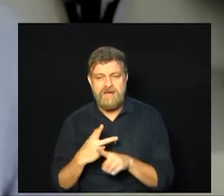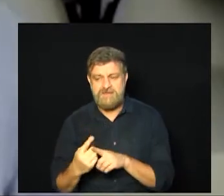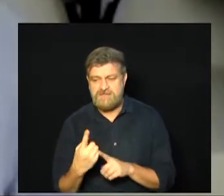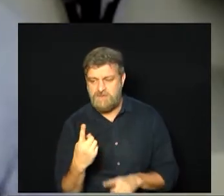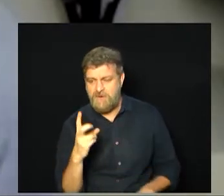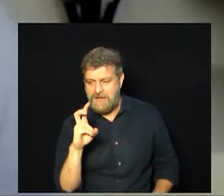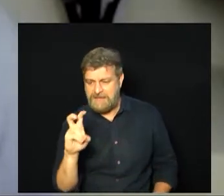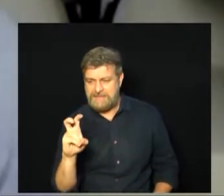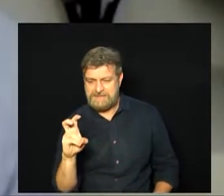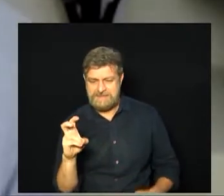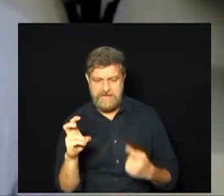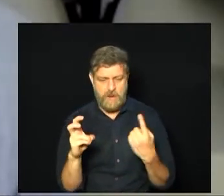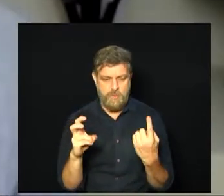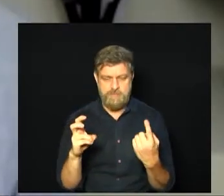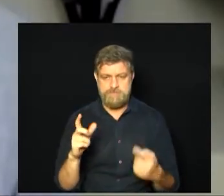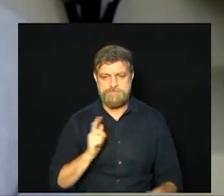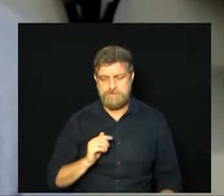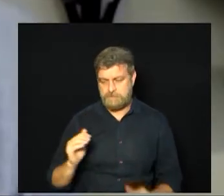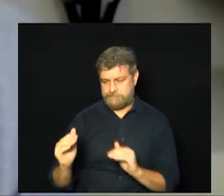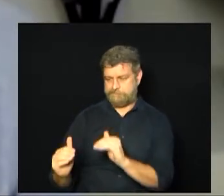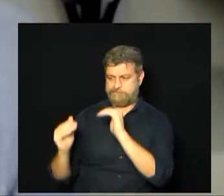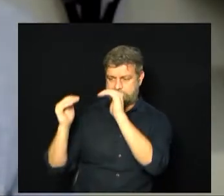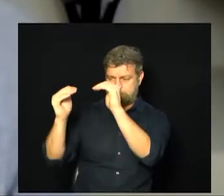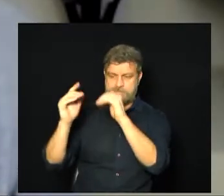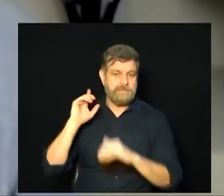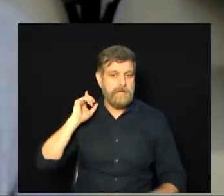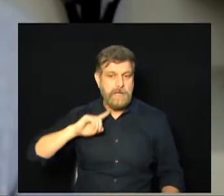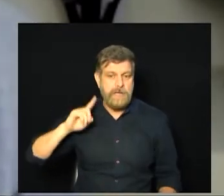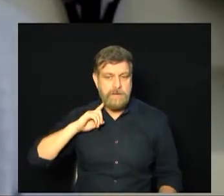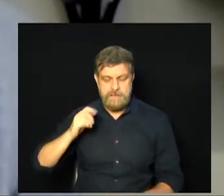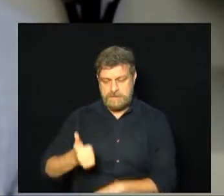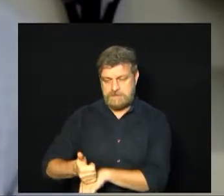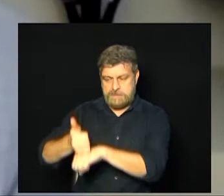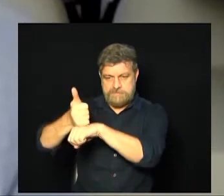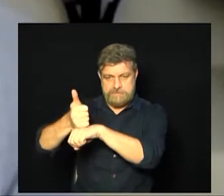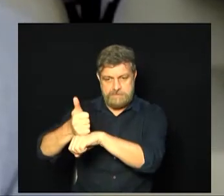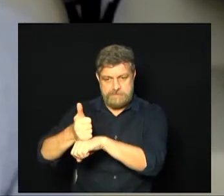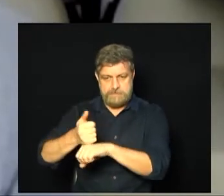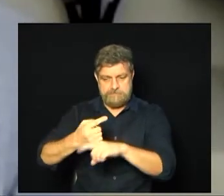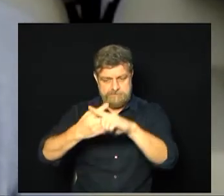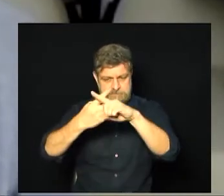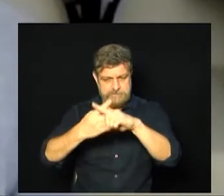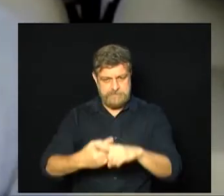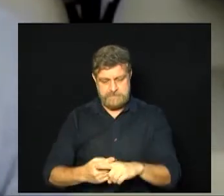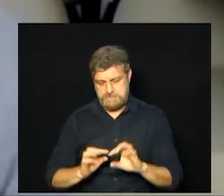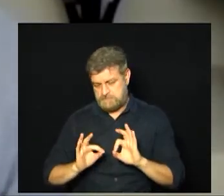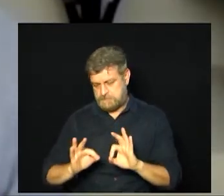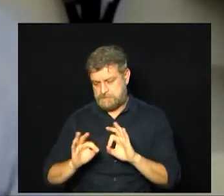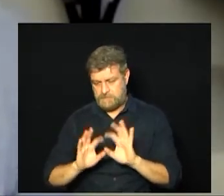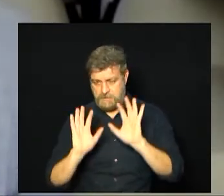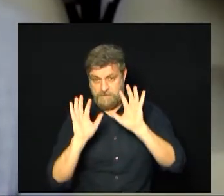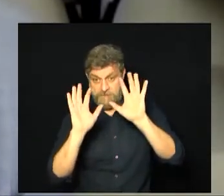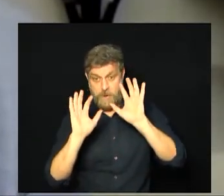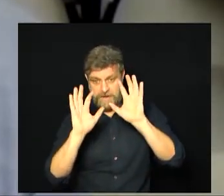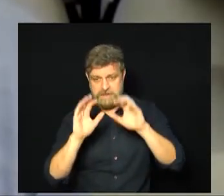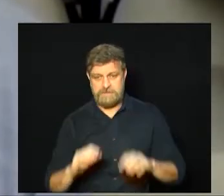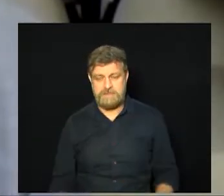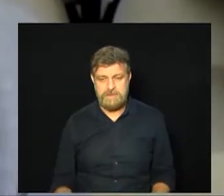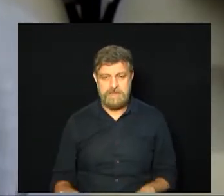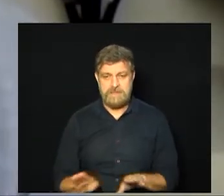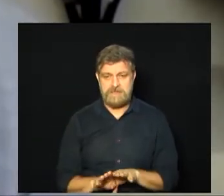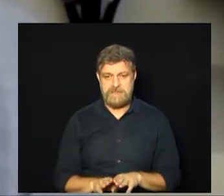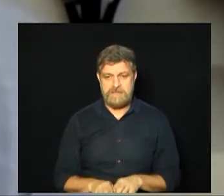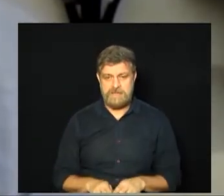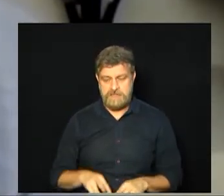15-2, que foi o diferencial. Então, assim, era muito disputado, tinha um timaço ali. Falo também do João do